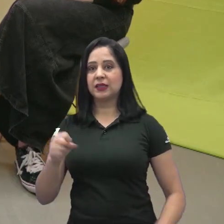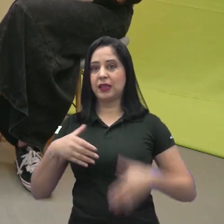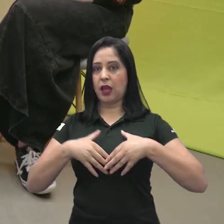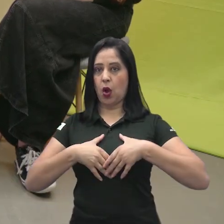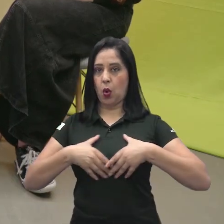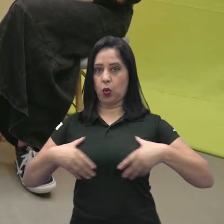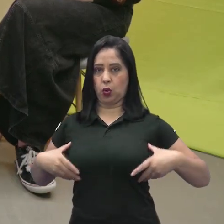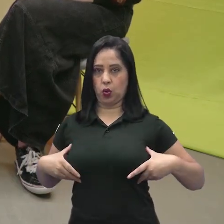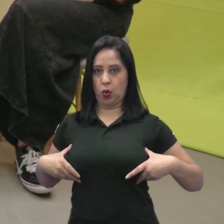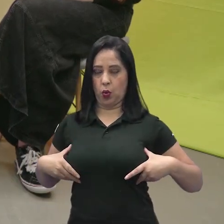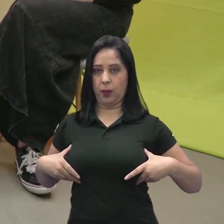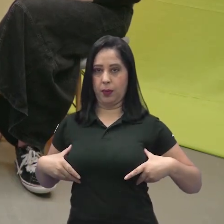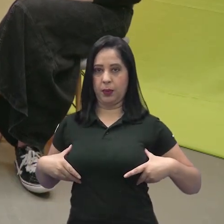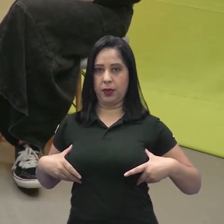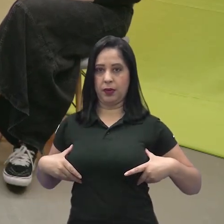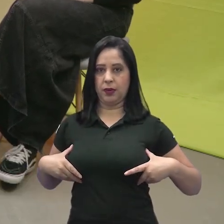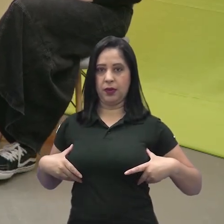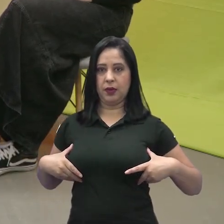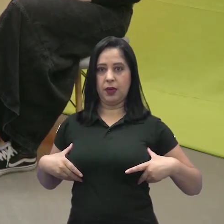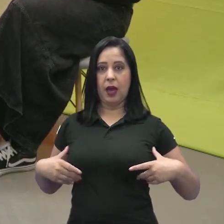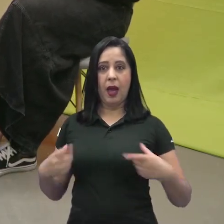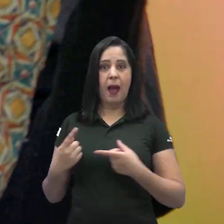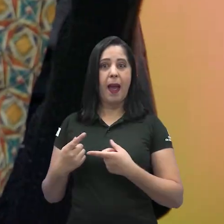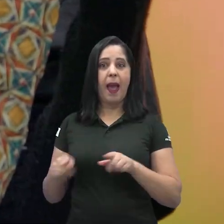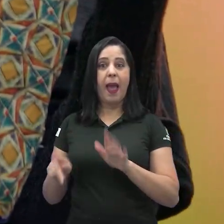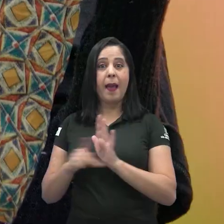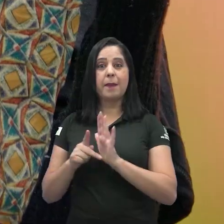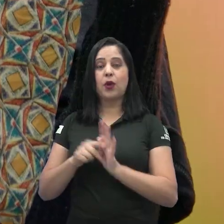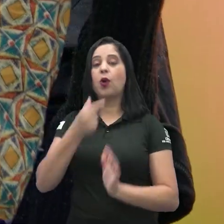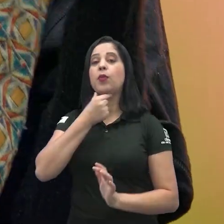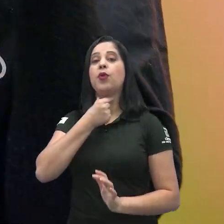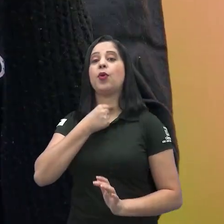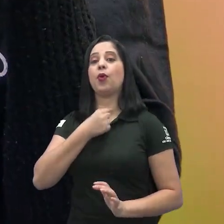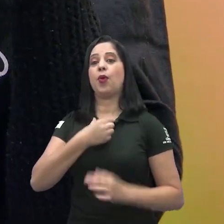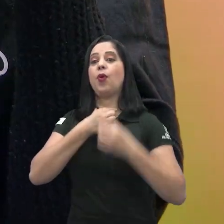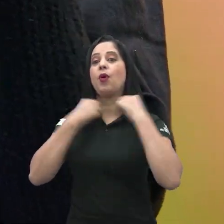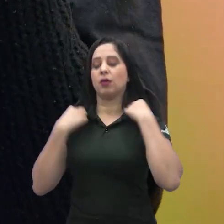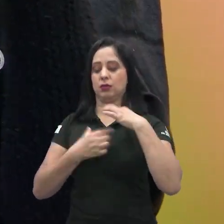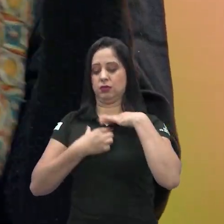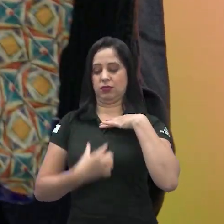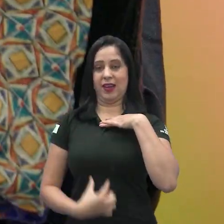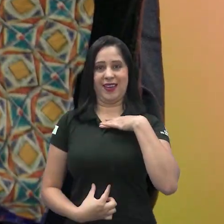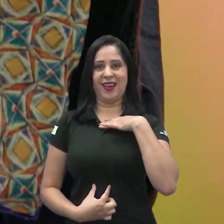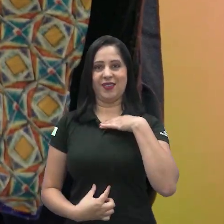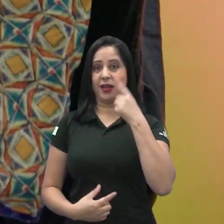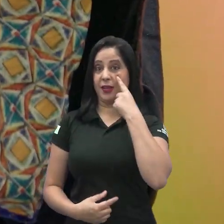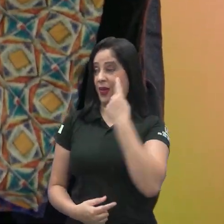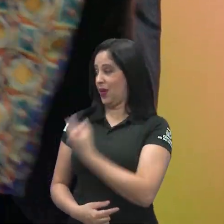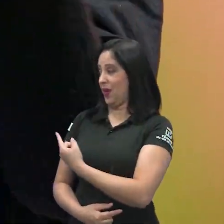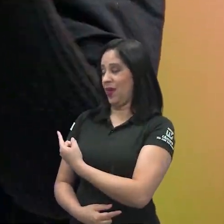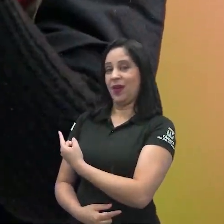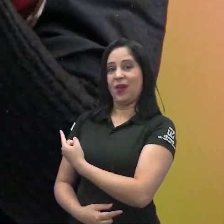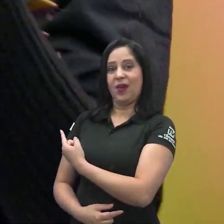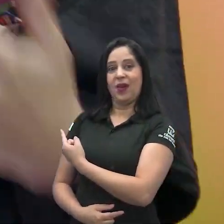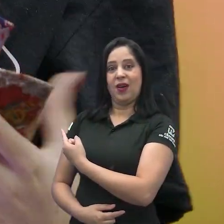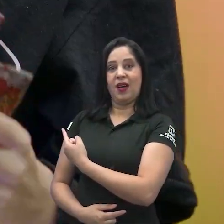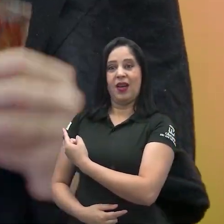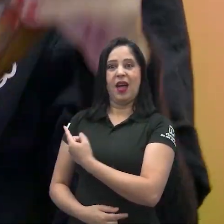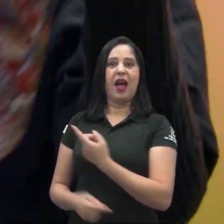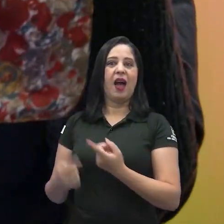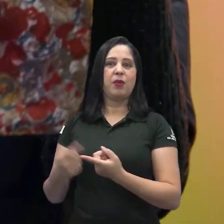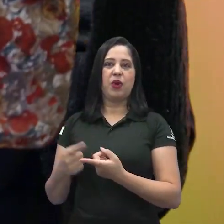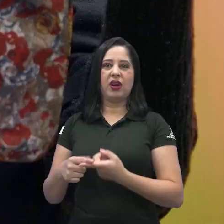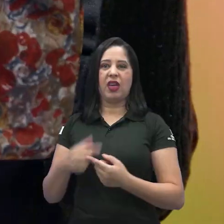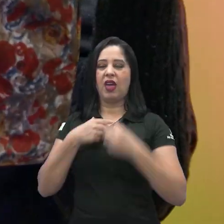a partir de gravatas. Todas as gravatas foram garimpadas, então são tecidos que são gravatas que não necessariamente iam